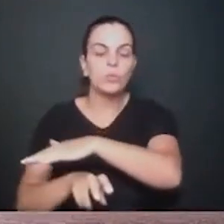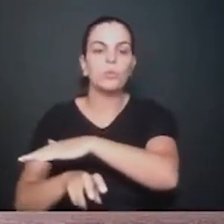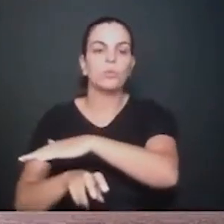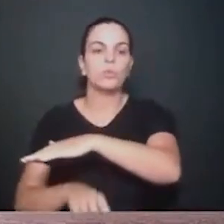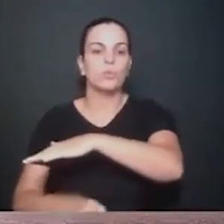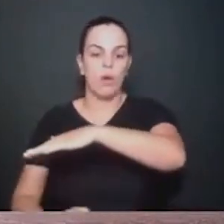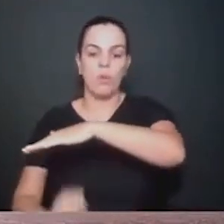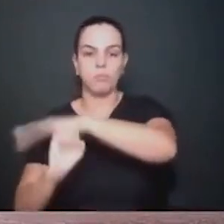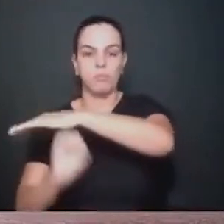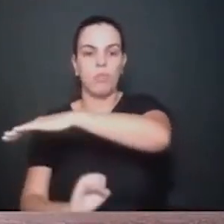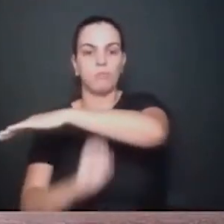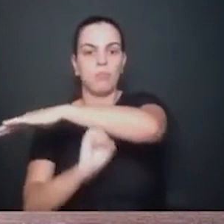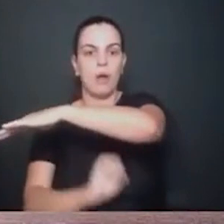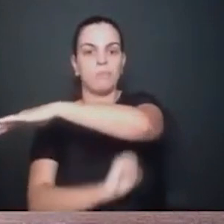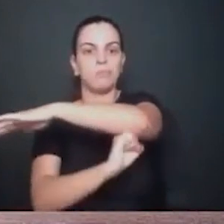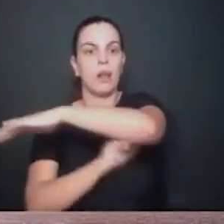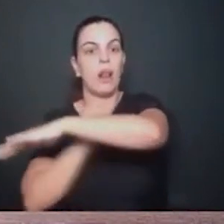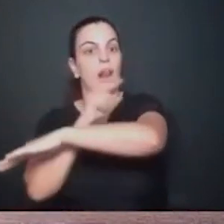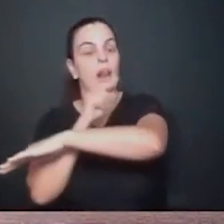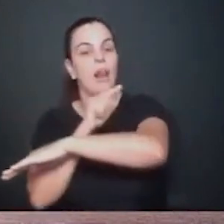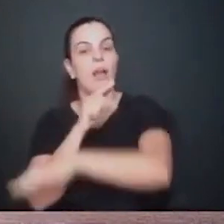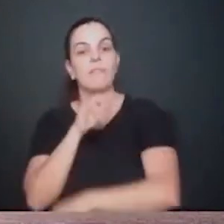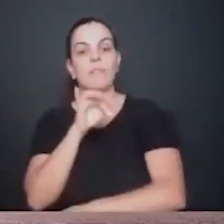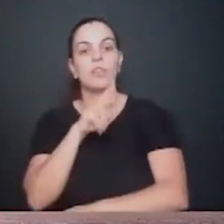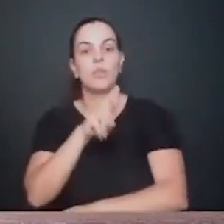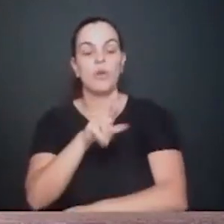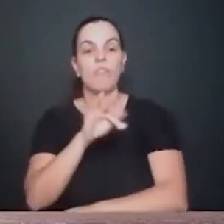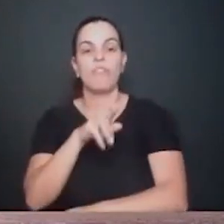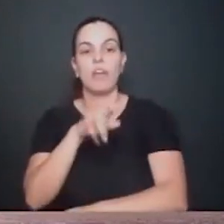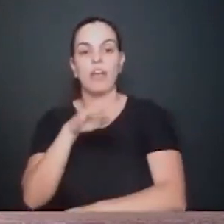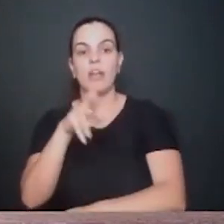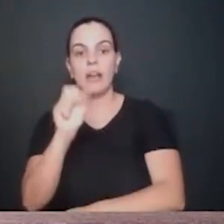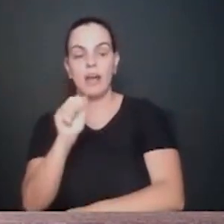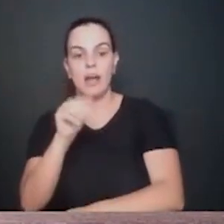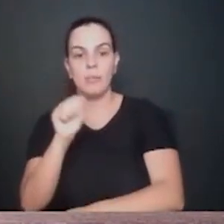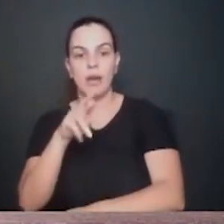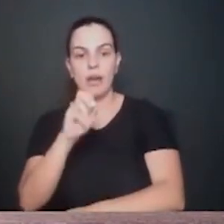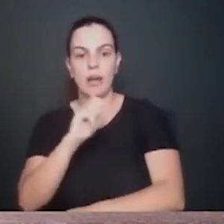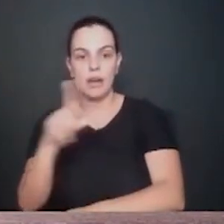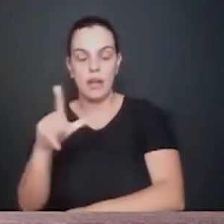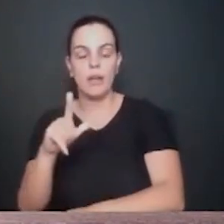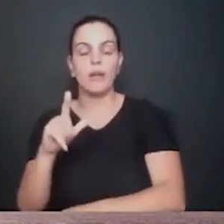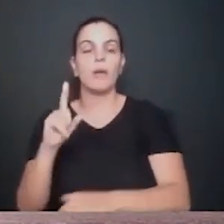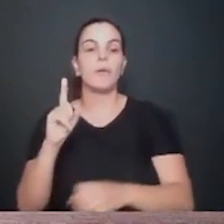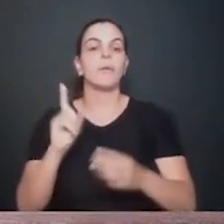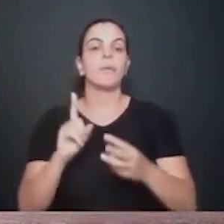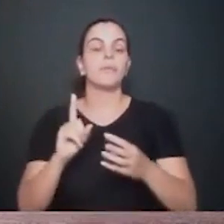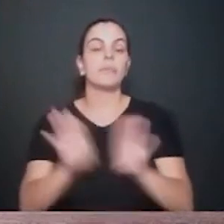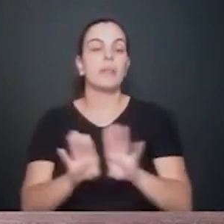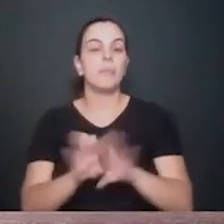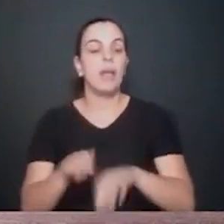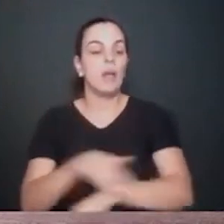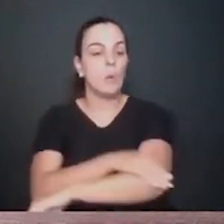de 110 toneladas, estão sendo instaladas nesse momento, a construção da nova Rua da Cidadania no SIC, entre